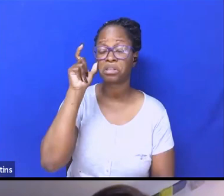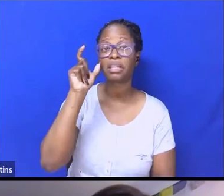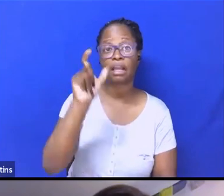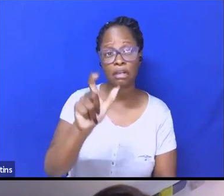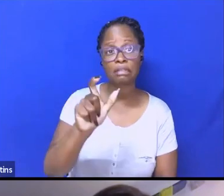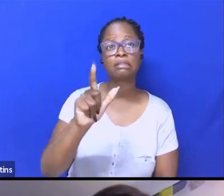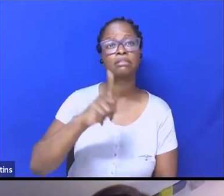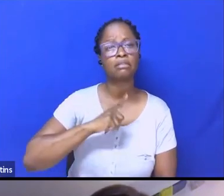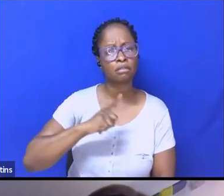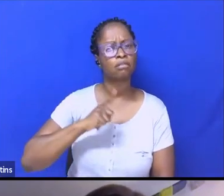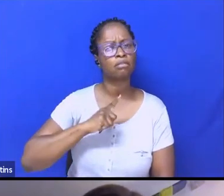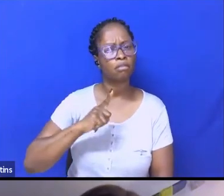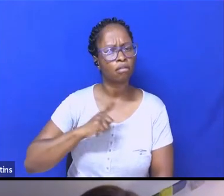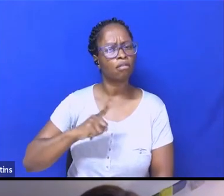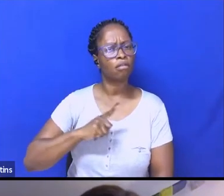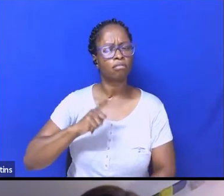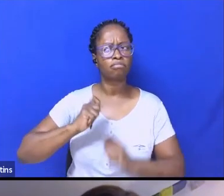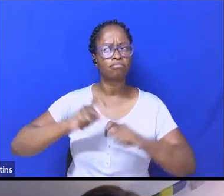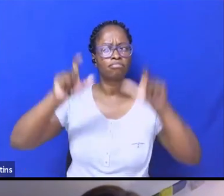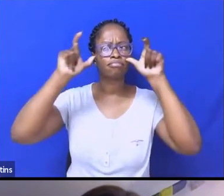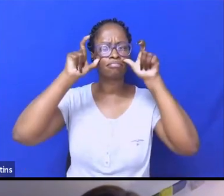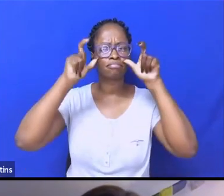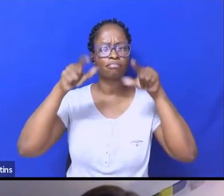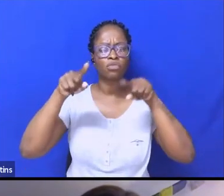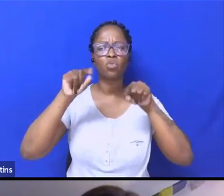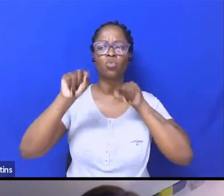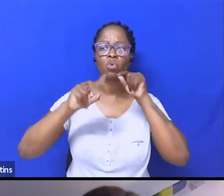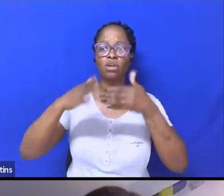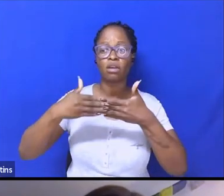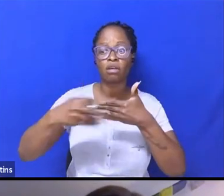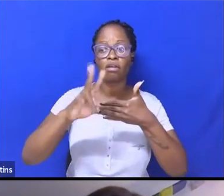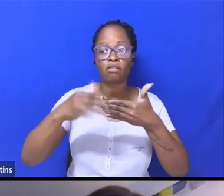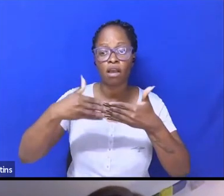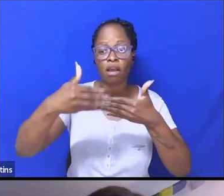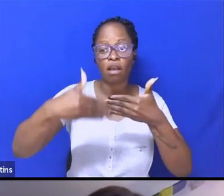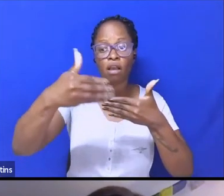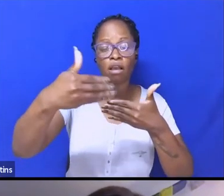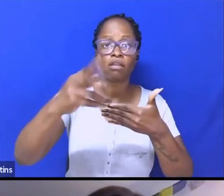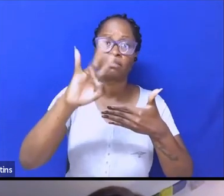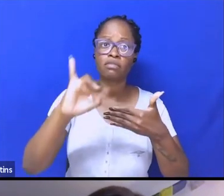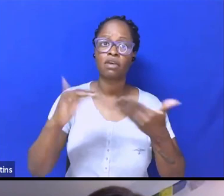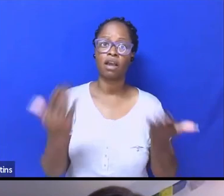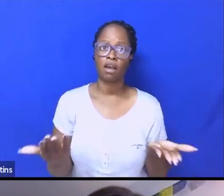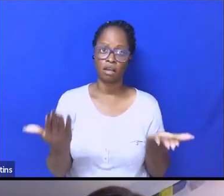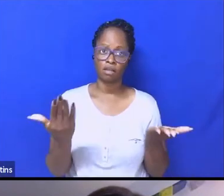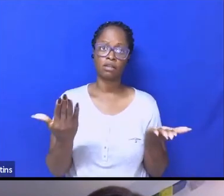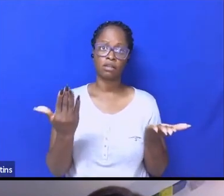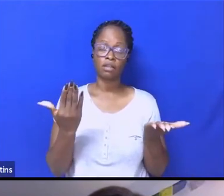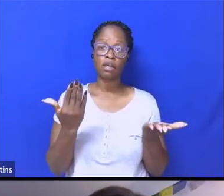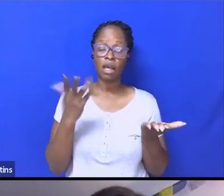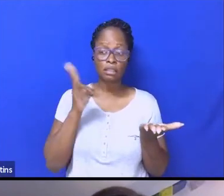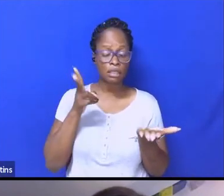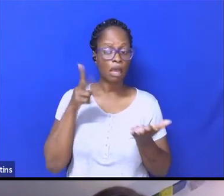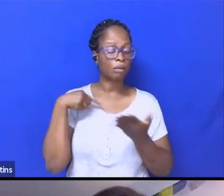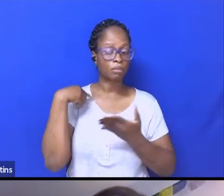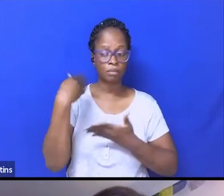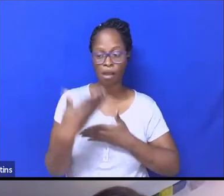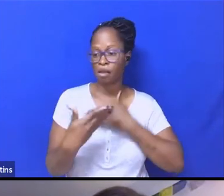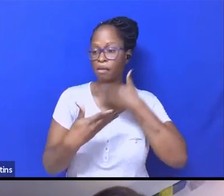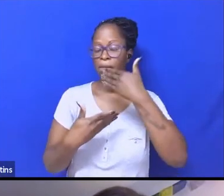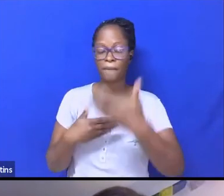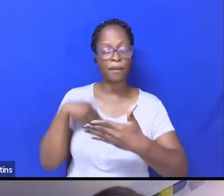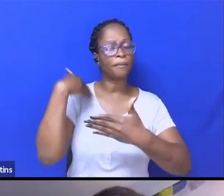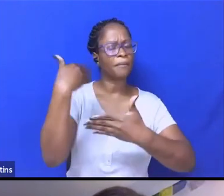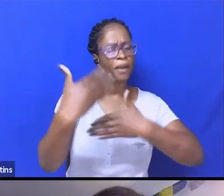atentas ao devenir de isto também como vai ir mutando entramos em um pie e provavelmente vamos a sair em outro pie e de isso